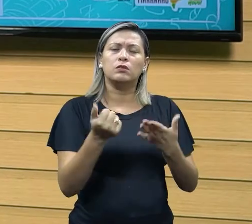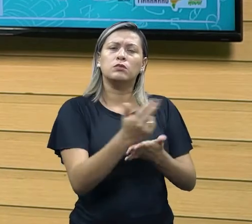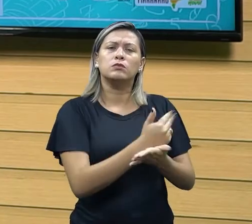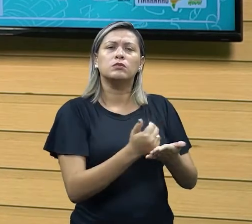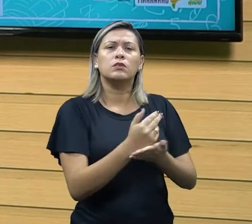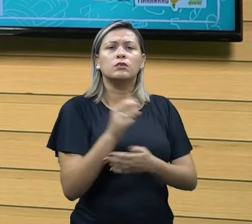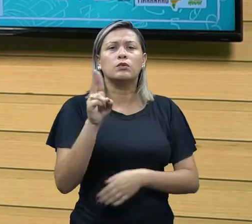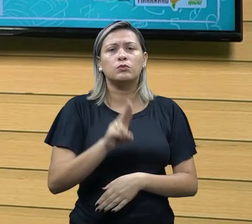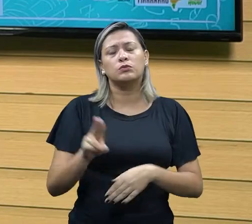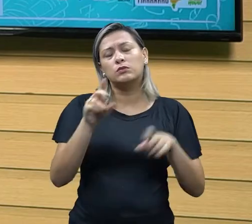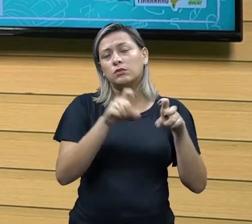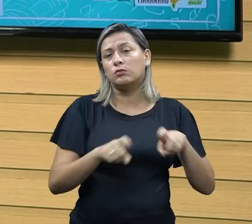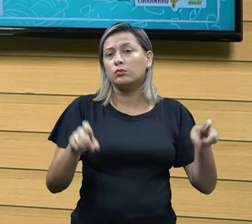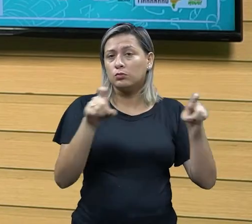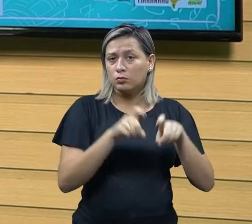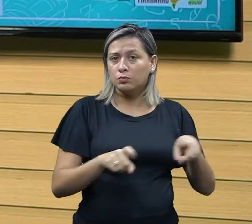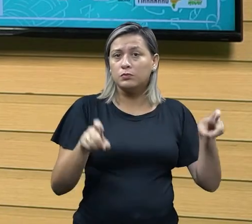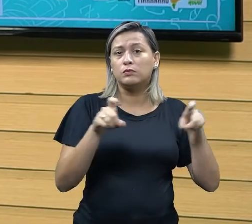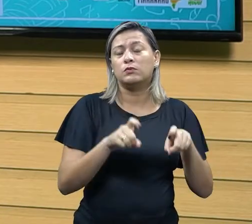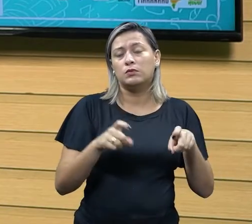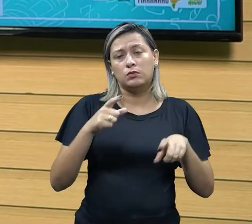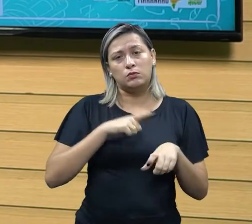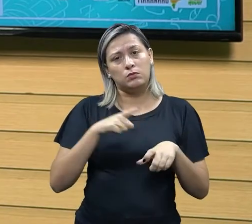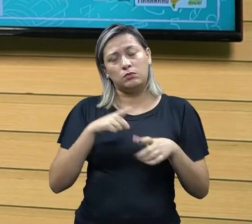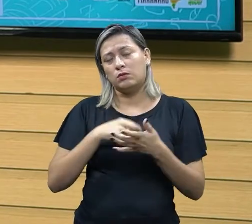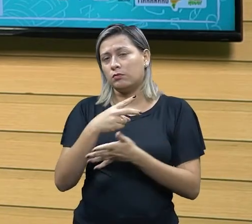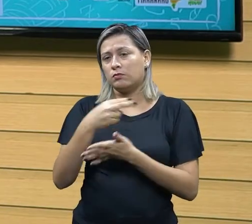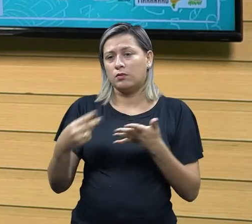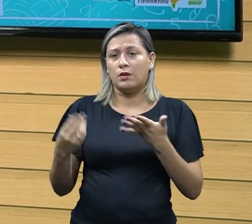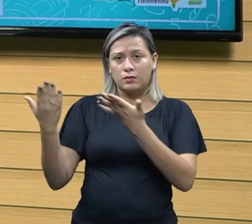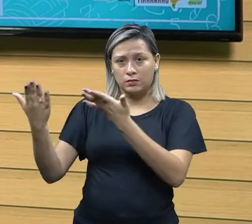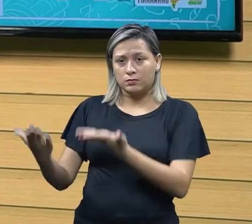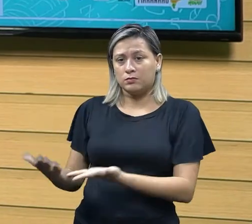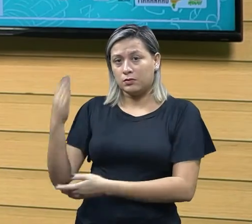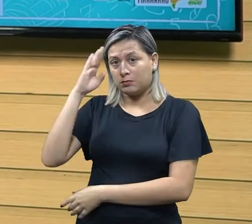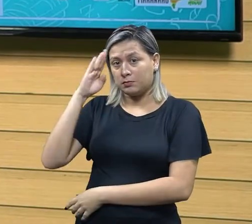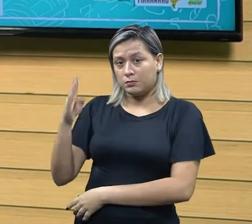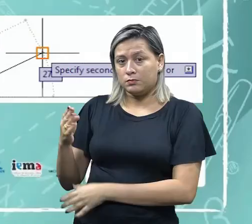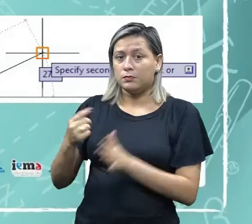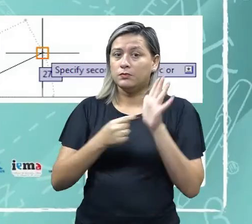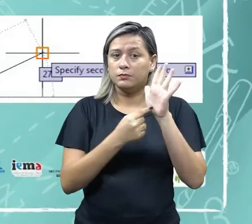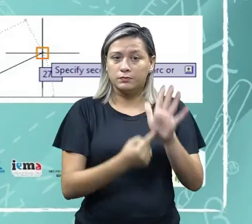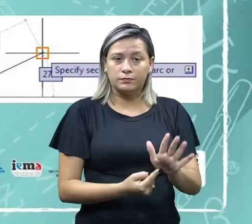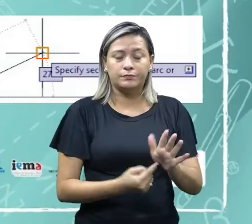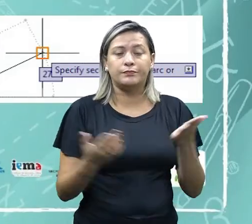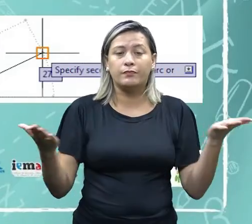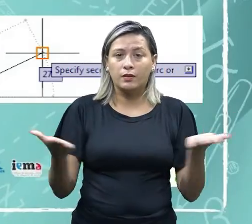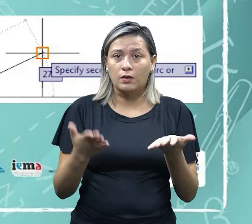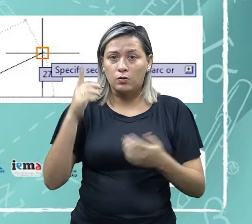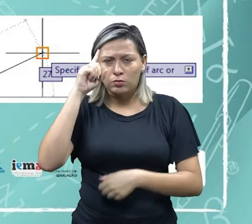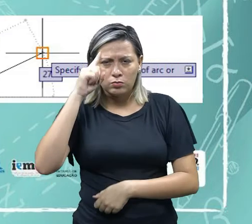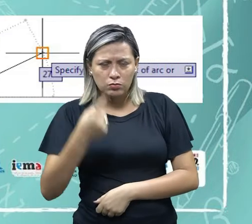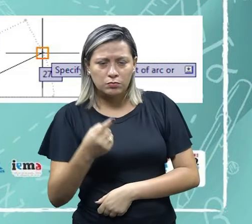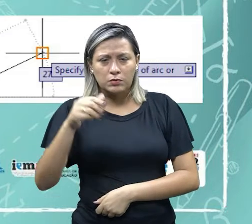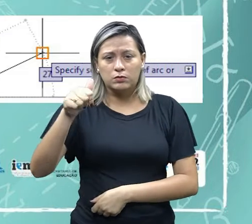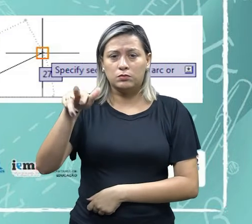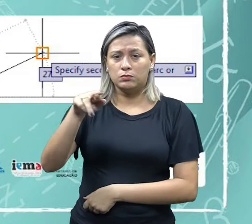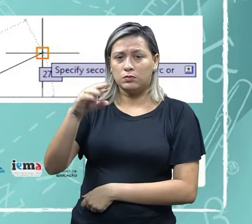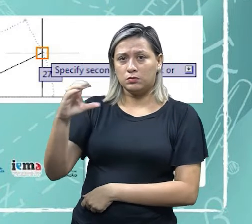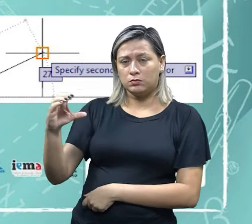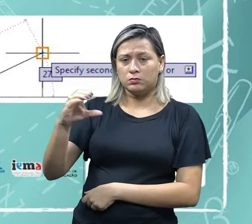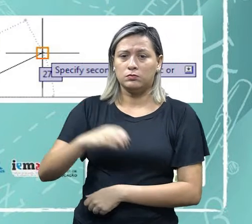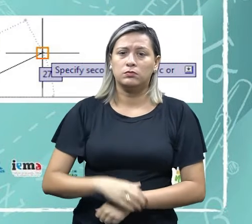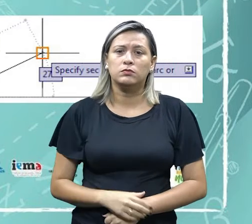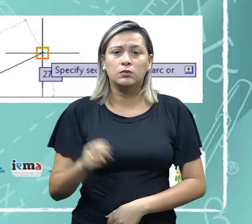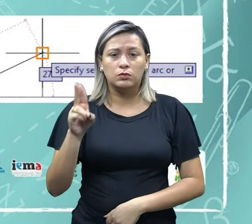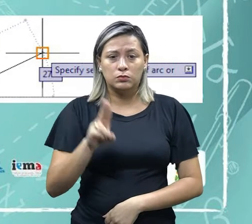círculo. Não só tem essas duas, certo? Tem outras, essas são as principais. O comando arco, tá?